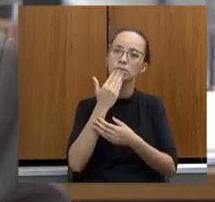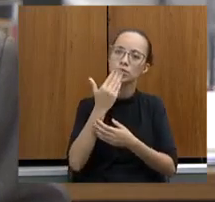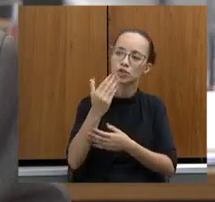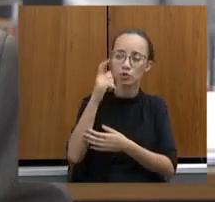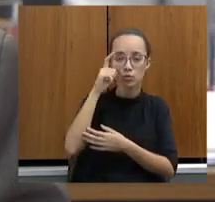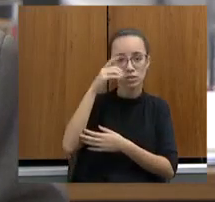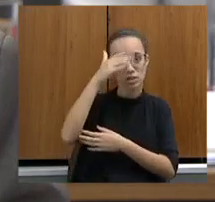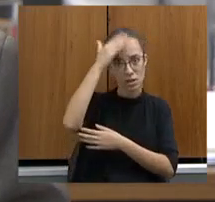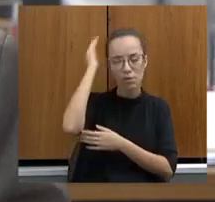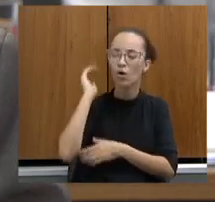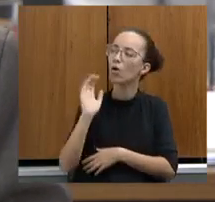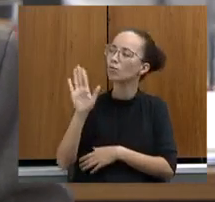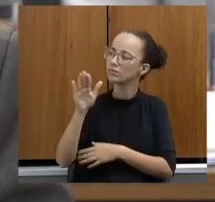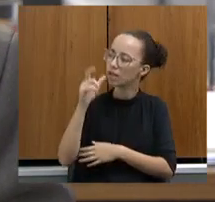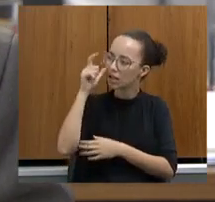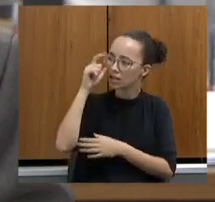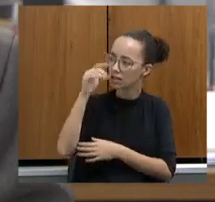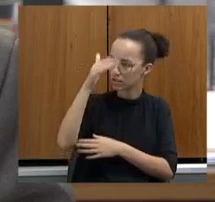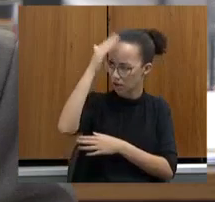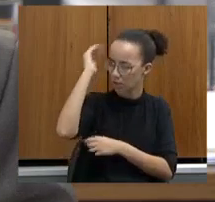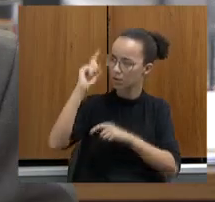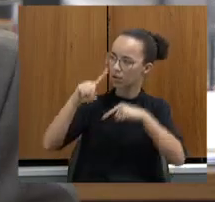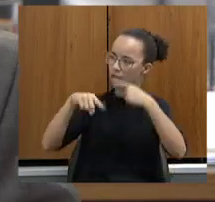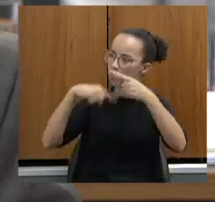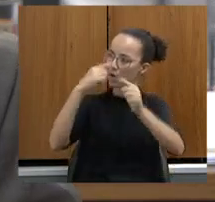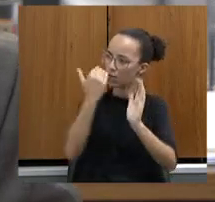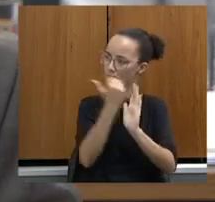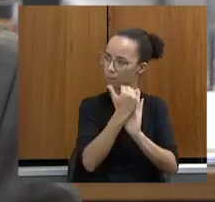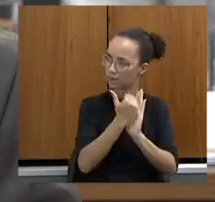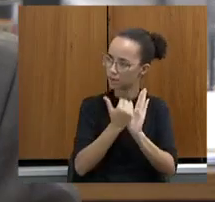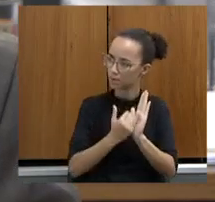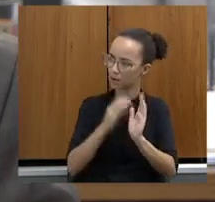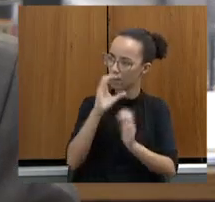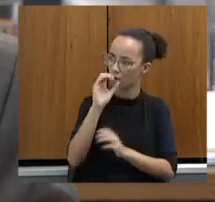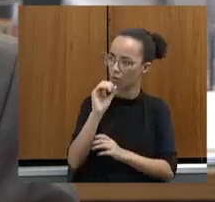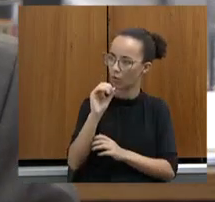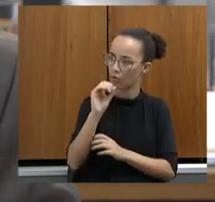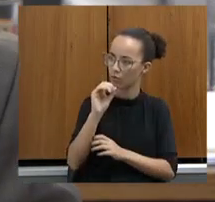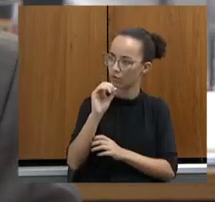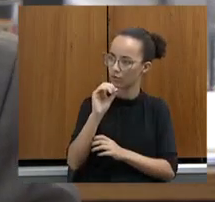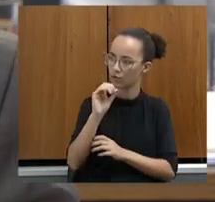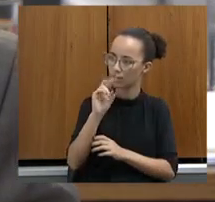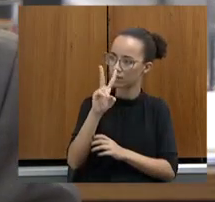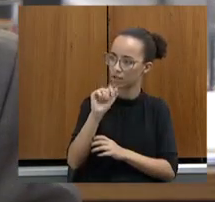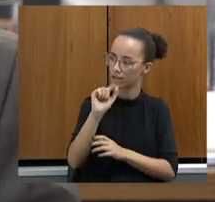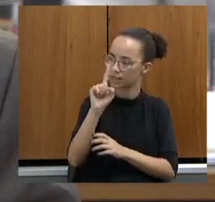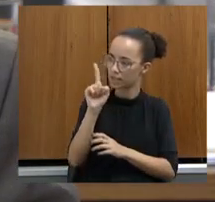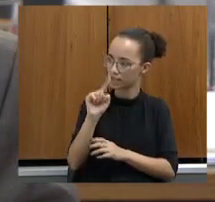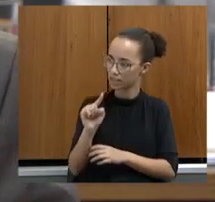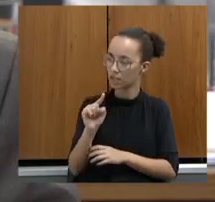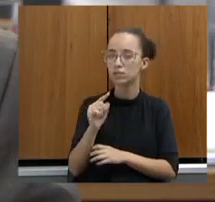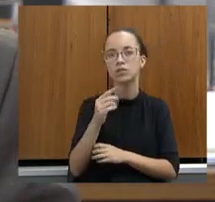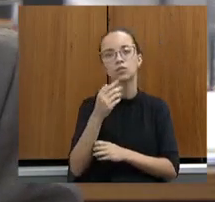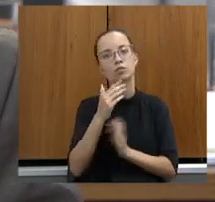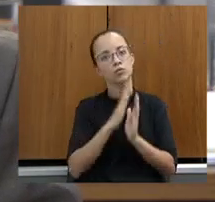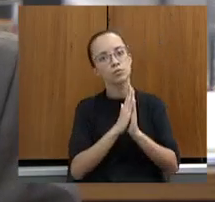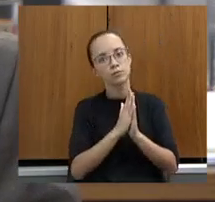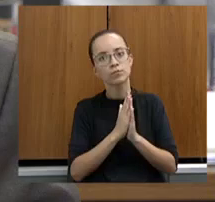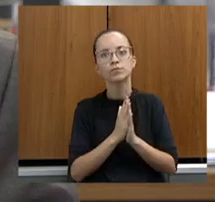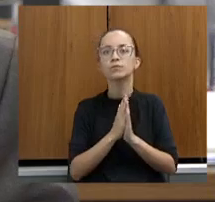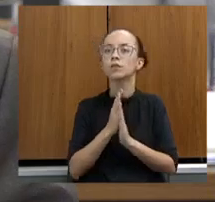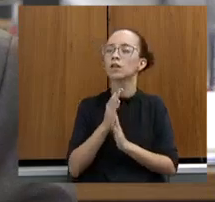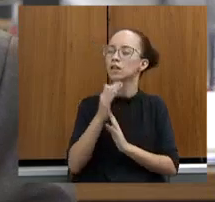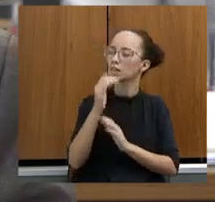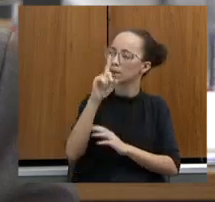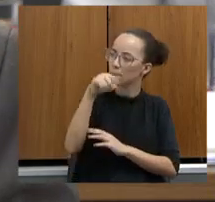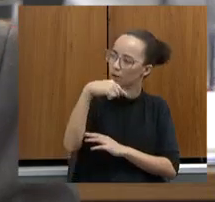governador Romeu Zema o governador Romeu Zema na próxima pauta do confaz do fazendo ao senhor a próxima